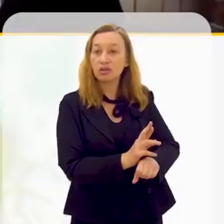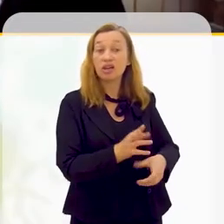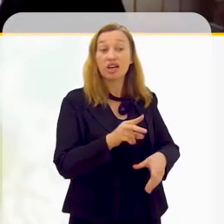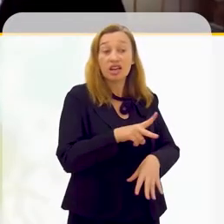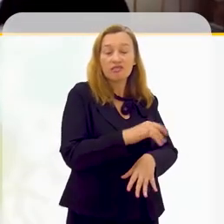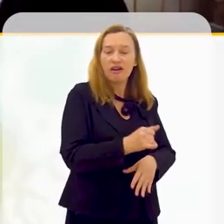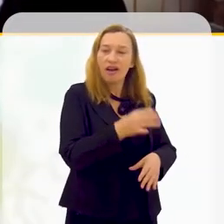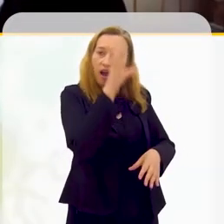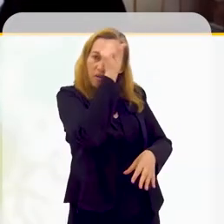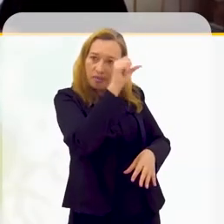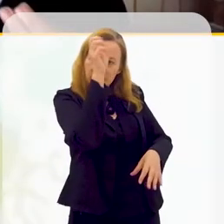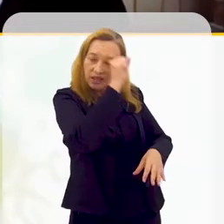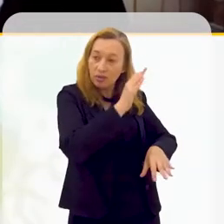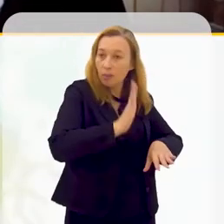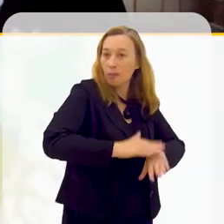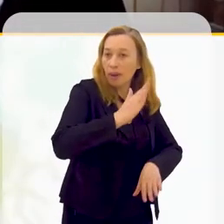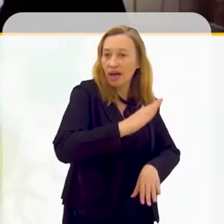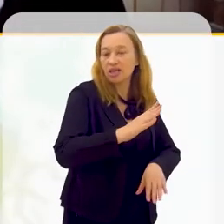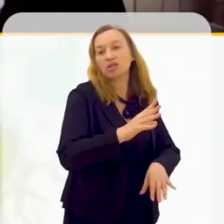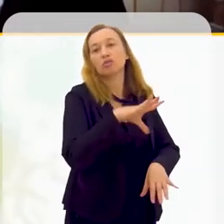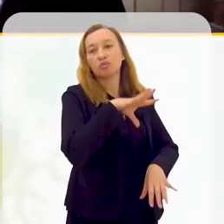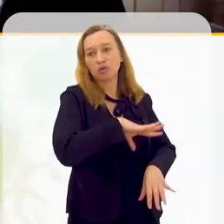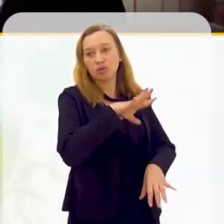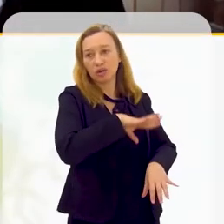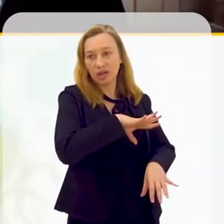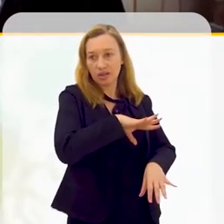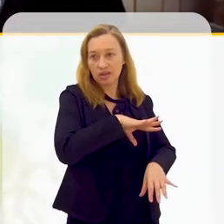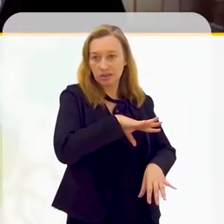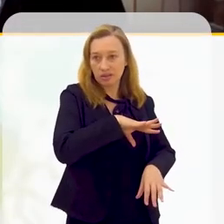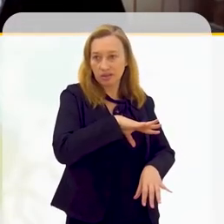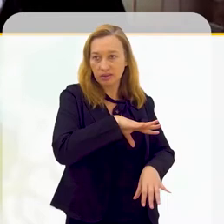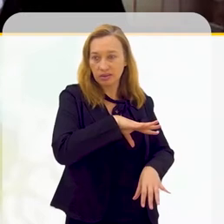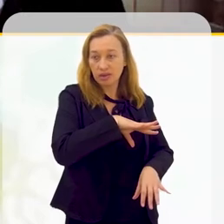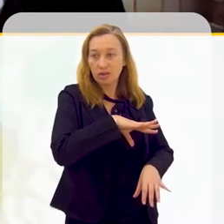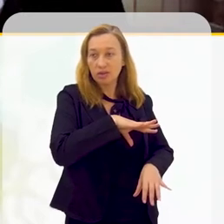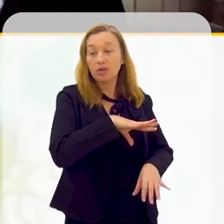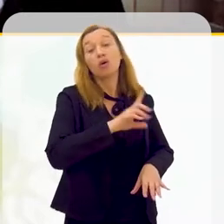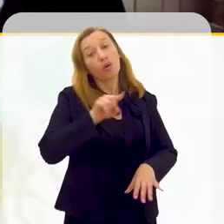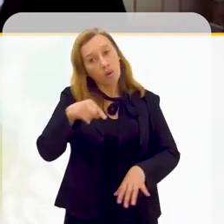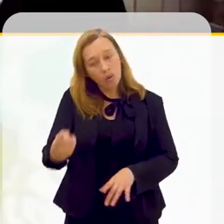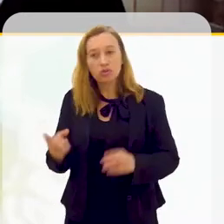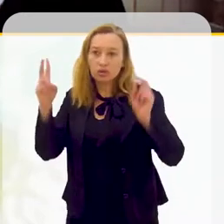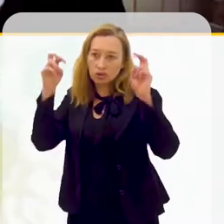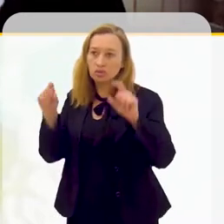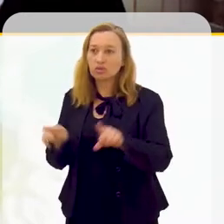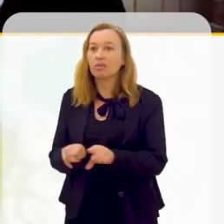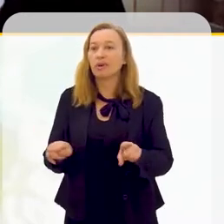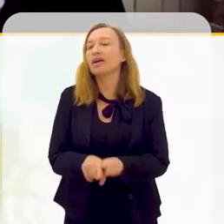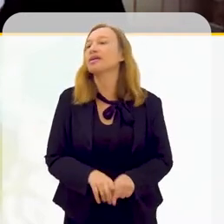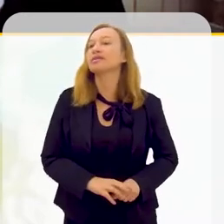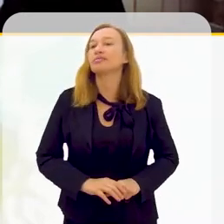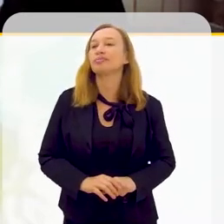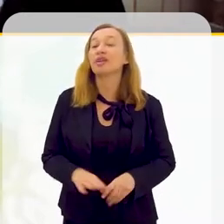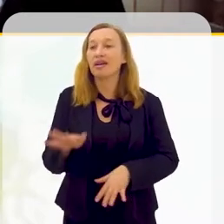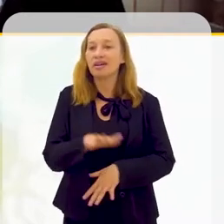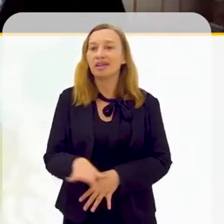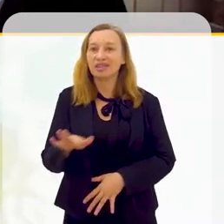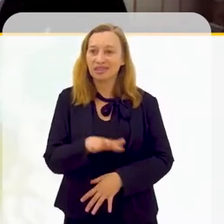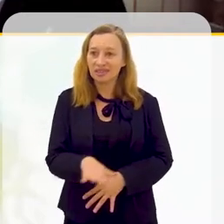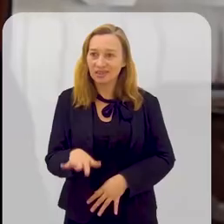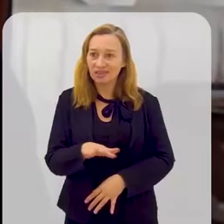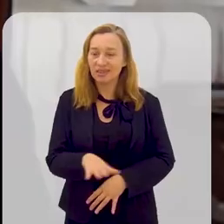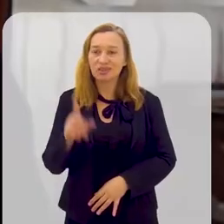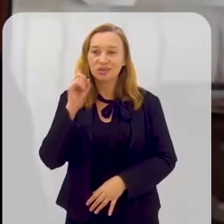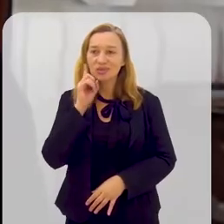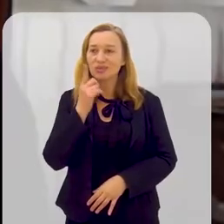comum e aí ele vai aprendendo mais o português outra questão é que